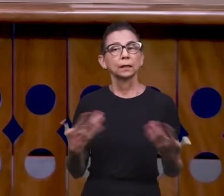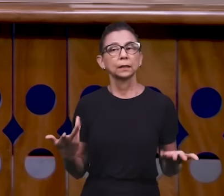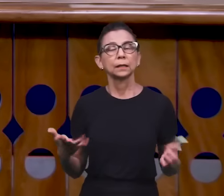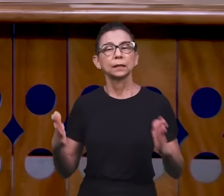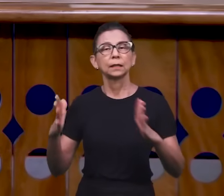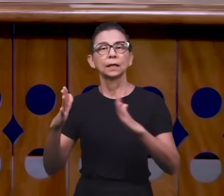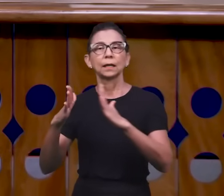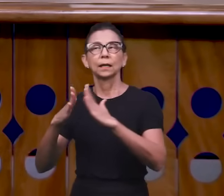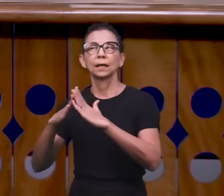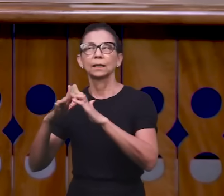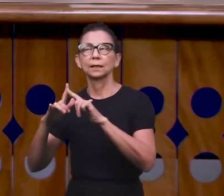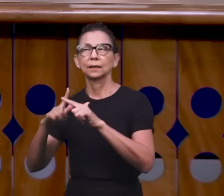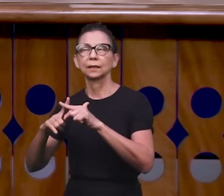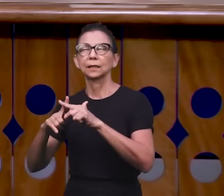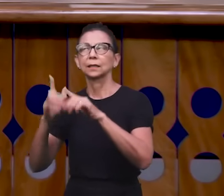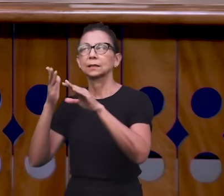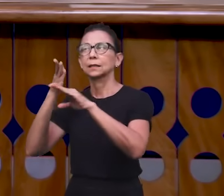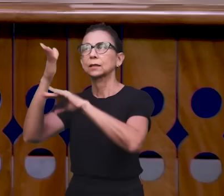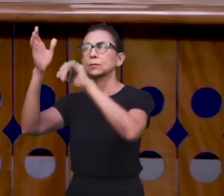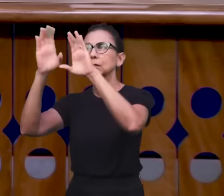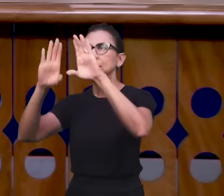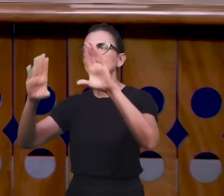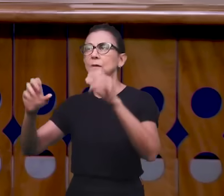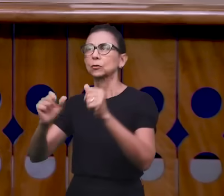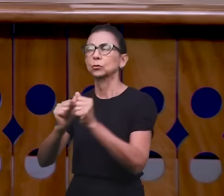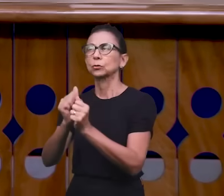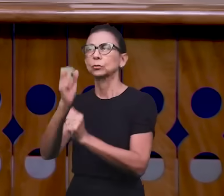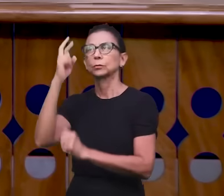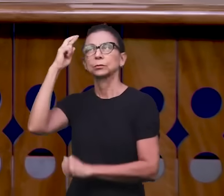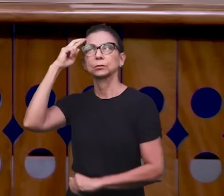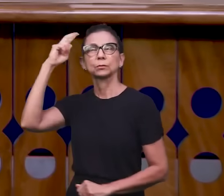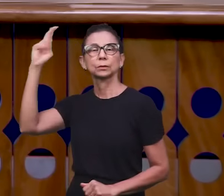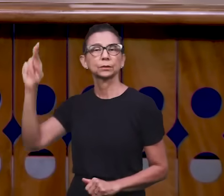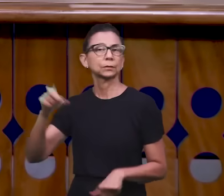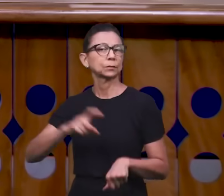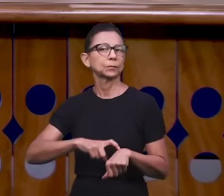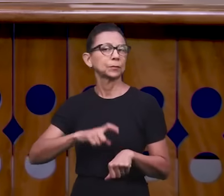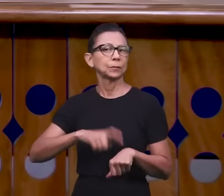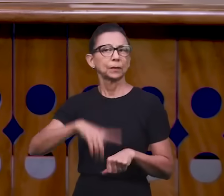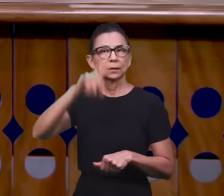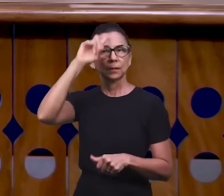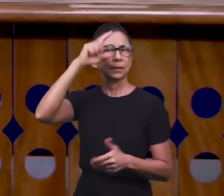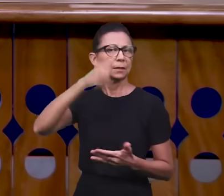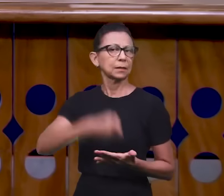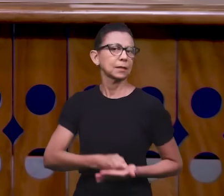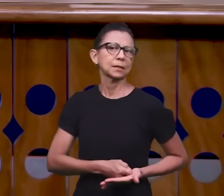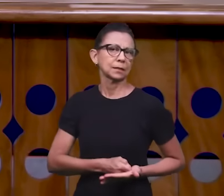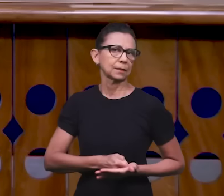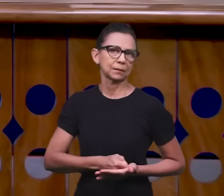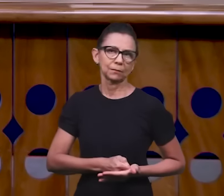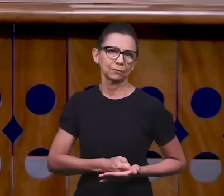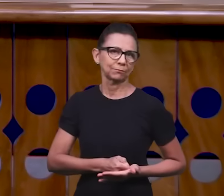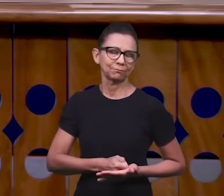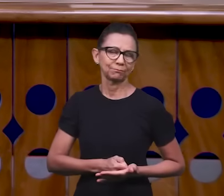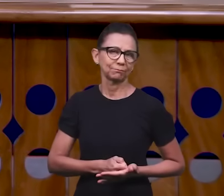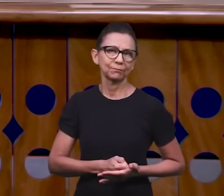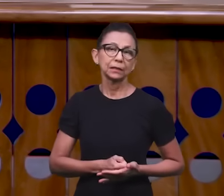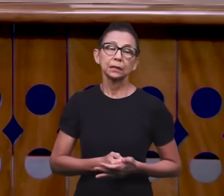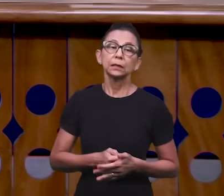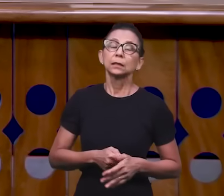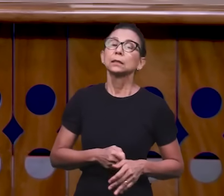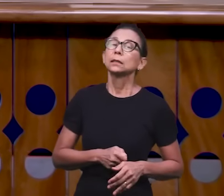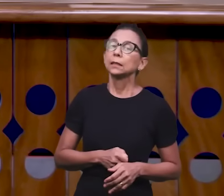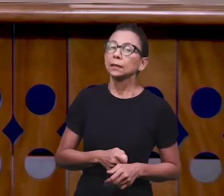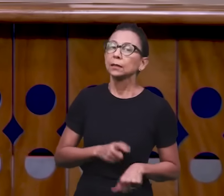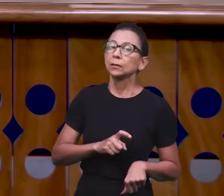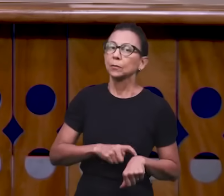igreja estará no repouso do Senhor. Meus irmãos, esse é momento de decisão nessa última hora. Um momento